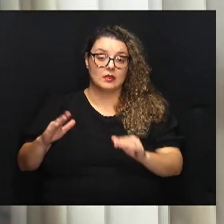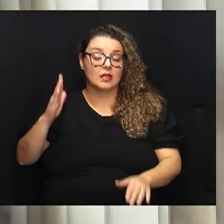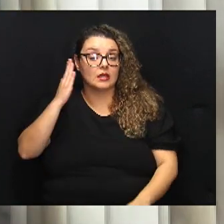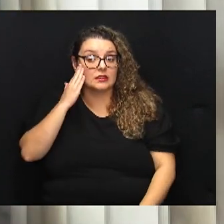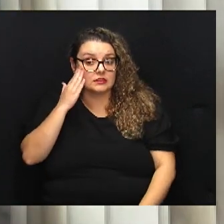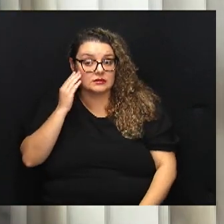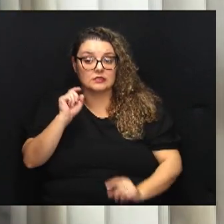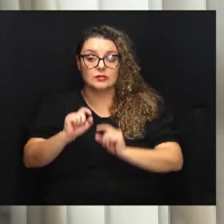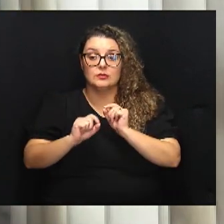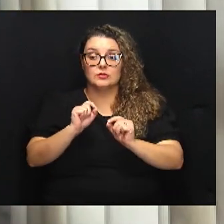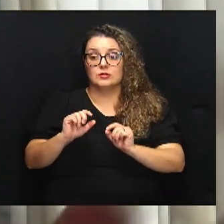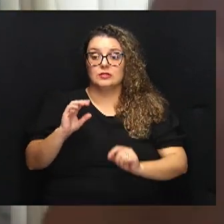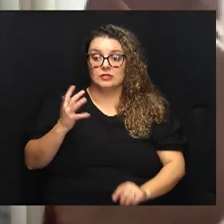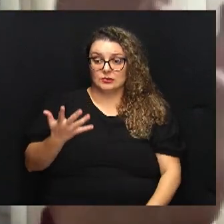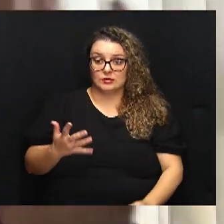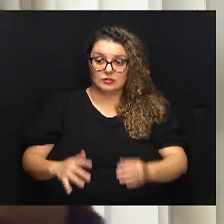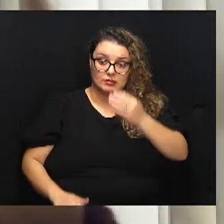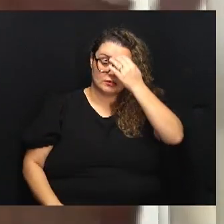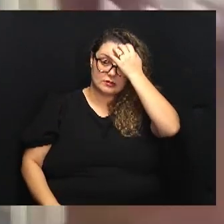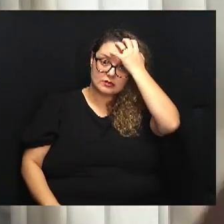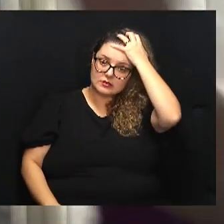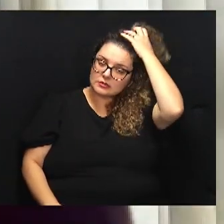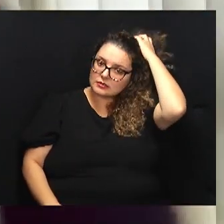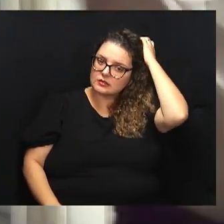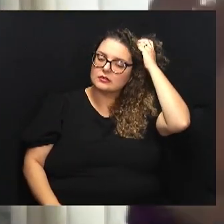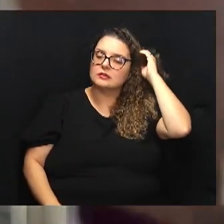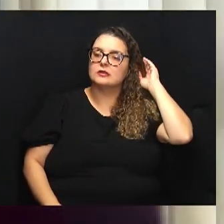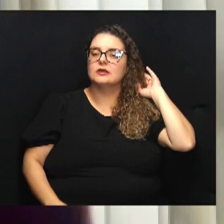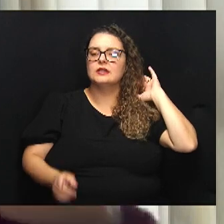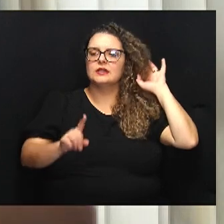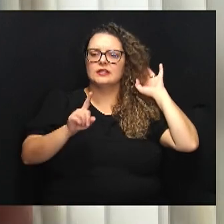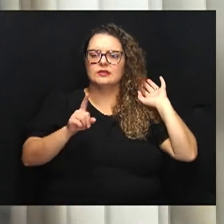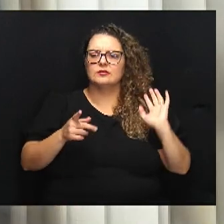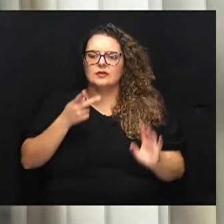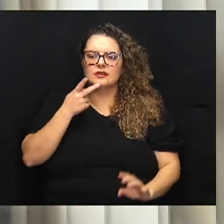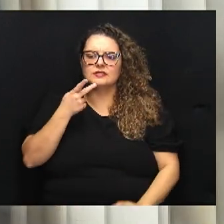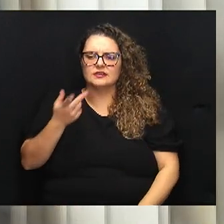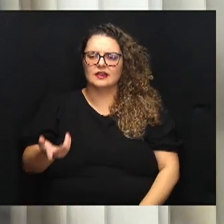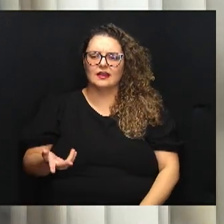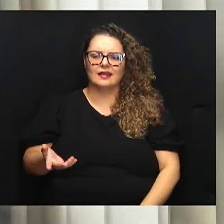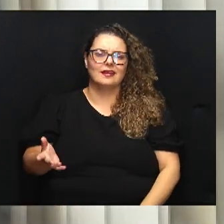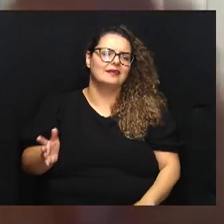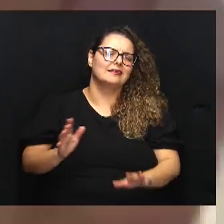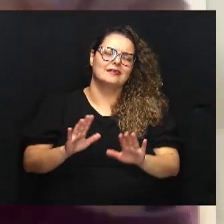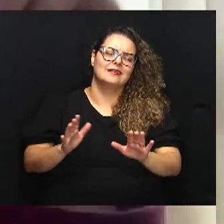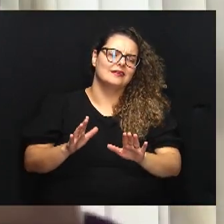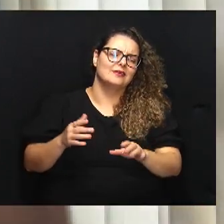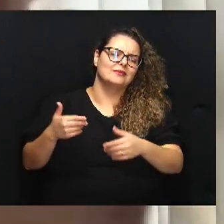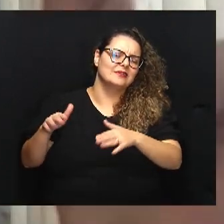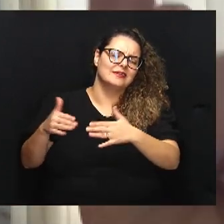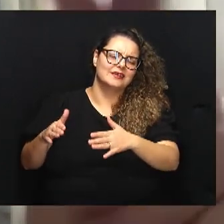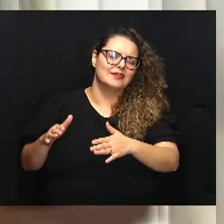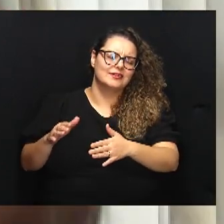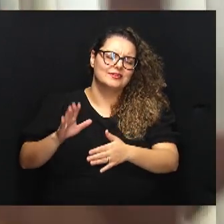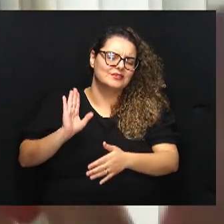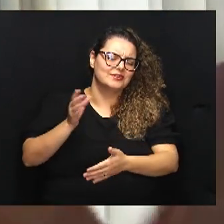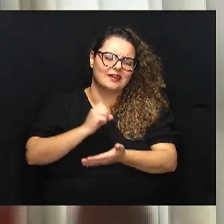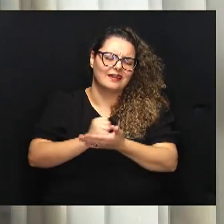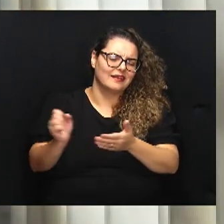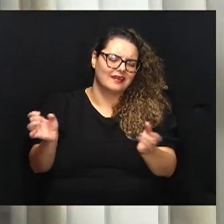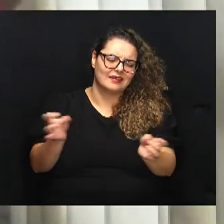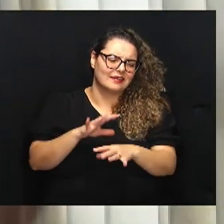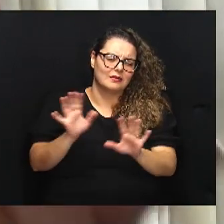que aconteceu. E não é dizer, deixa para lá, já aconteceu, eu não quero mais voltar lá, não. É voltar lá para você